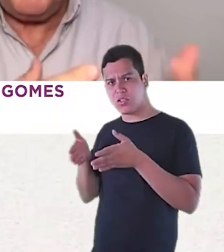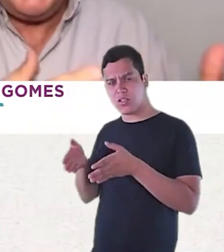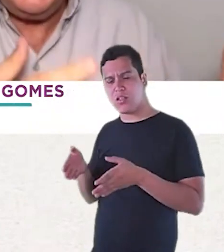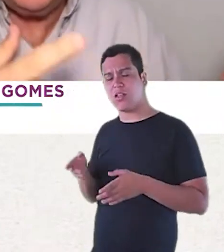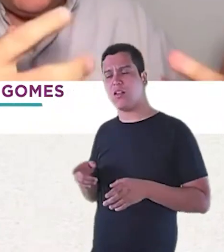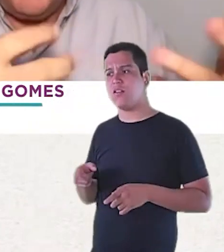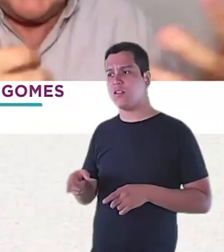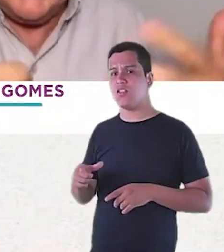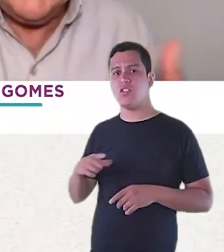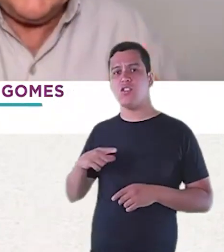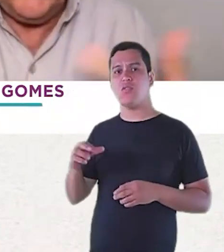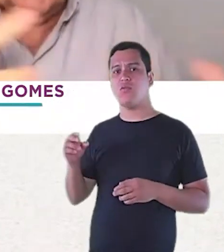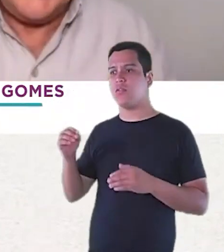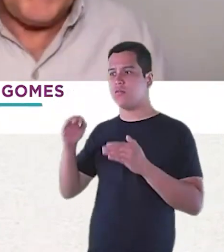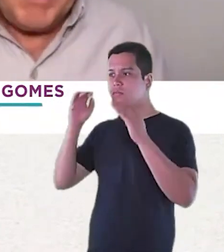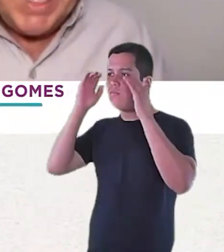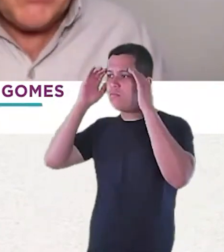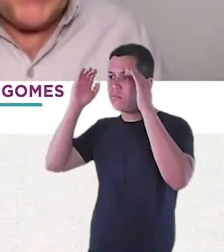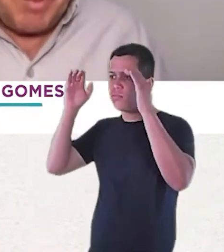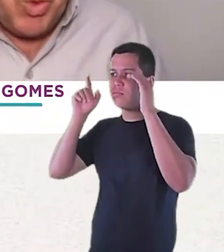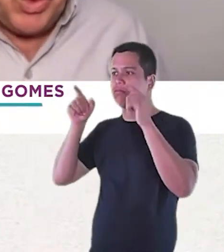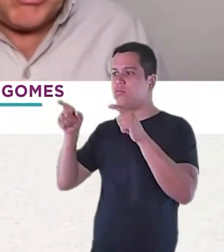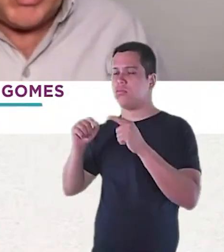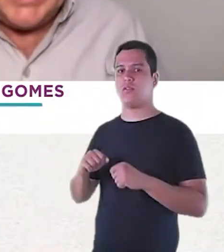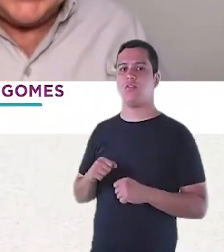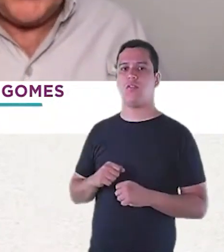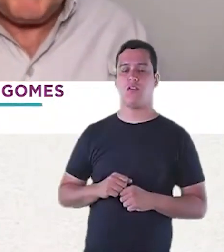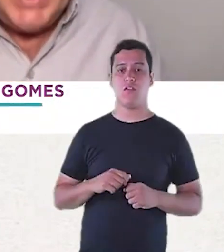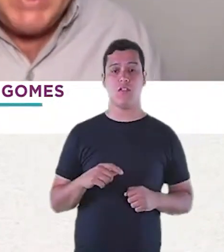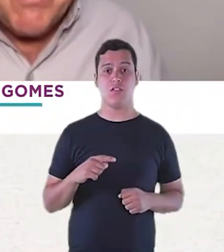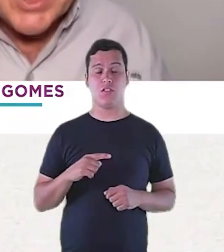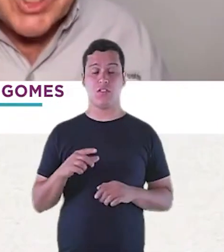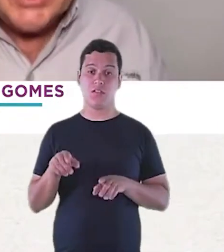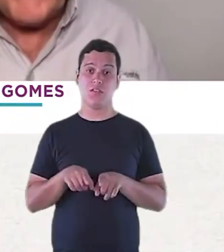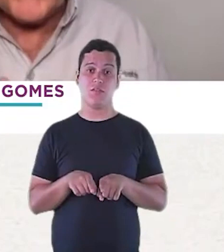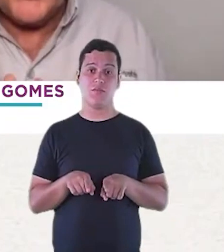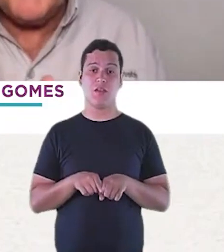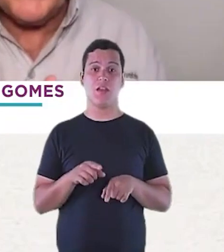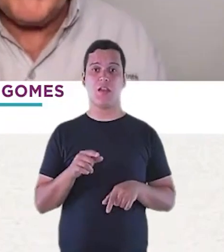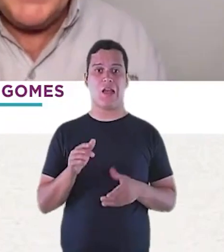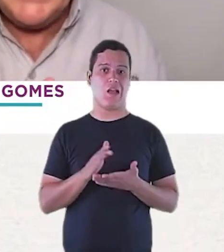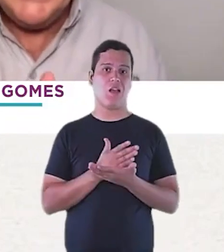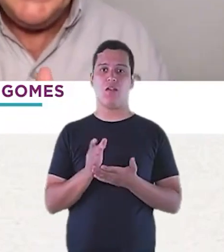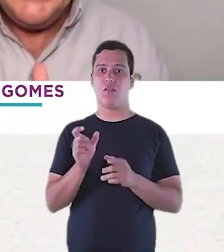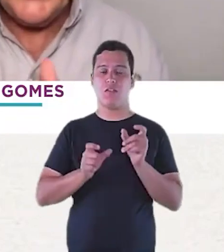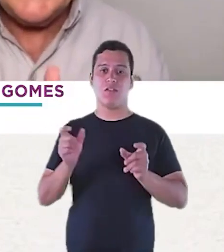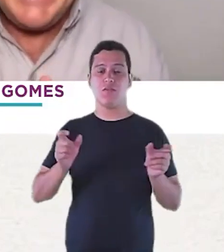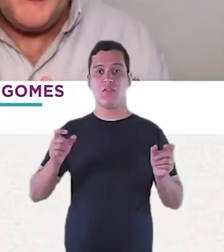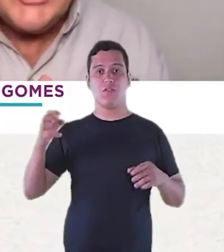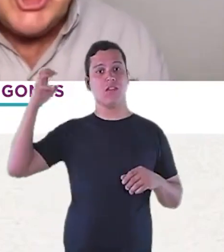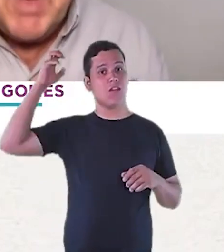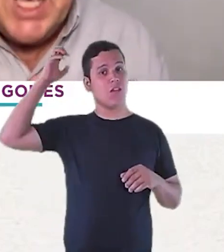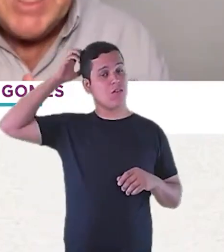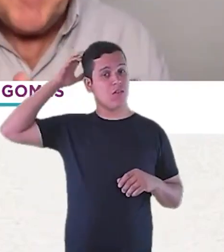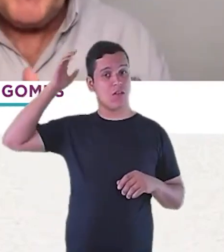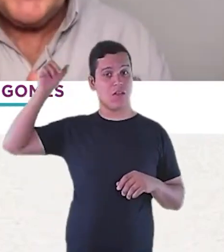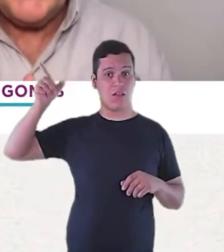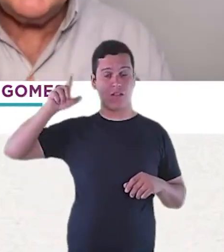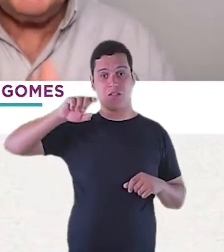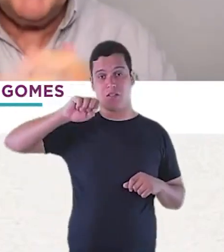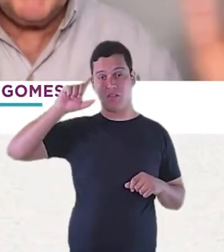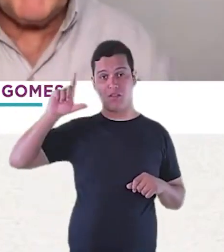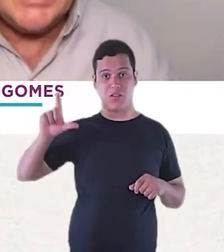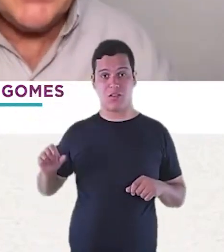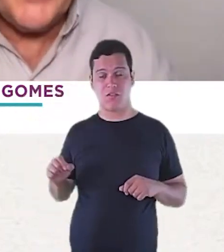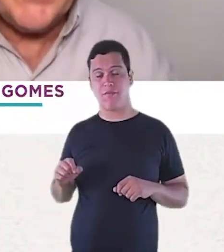você tinha uma nobreza africana, então o caso mais famoso, né, que o Pierre Verger estudou muito bem, é o da Agotime.